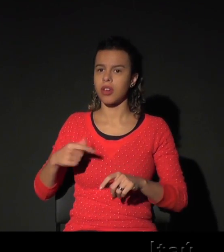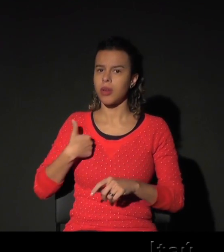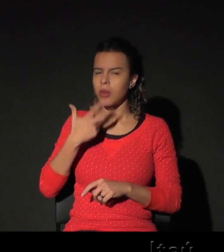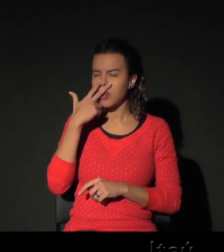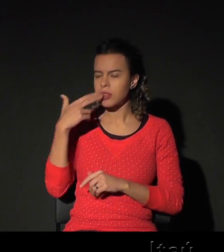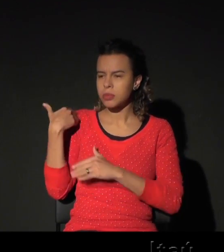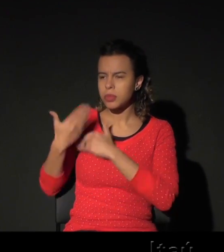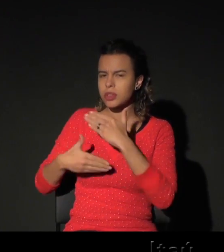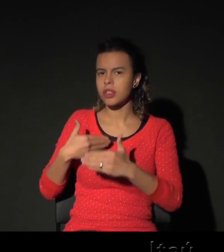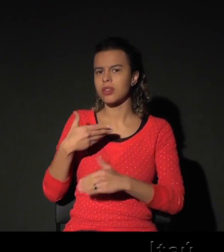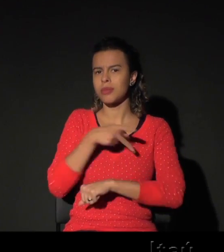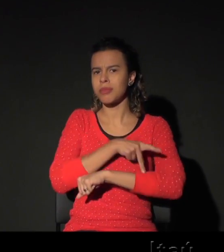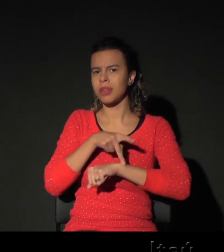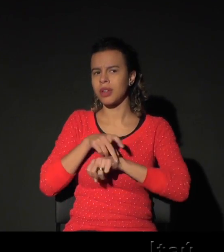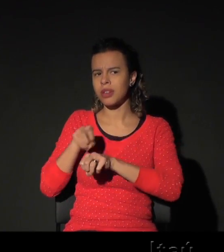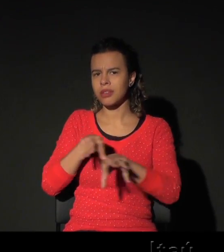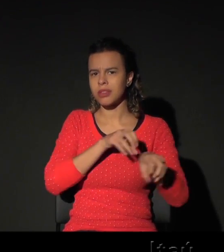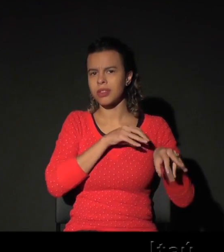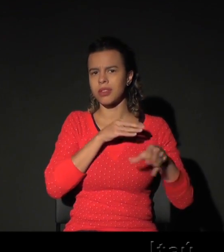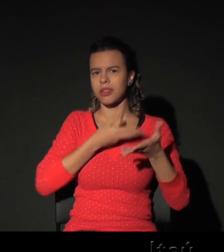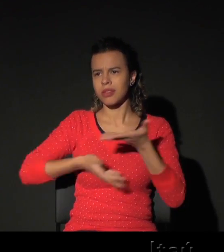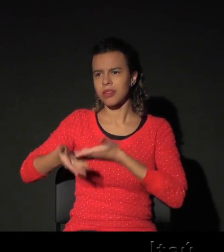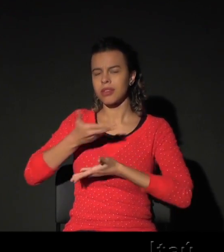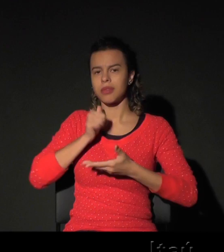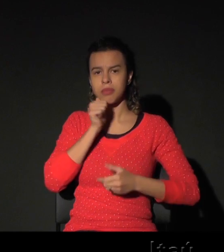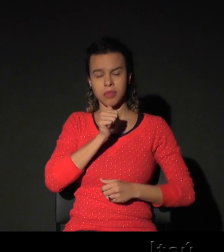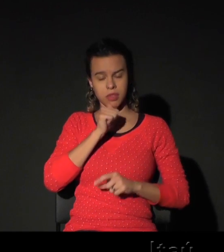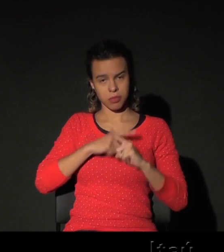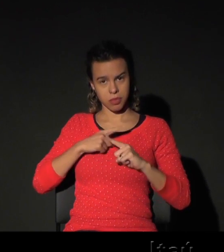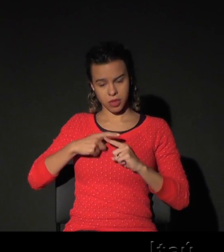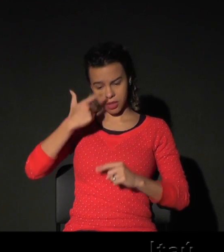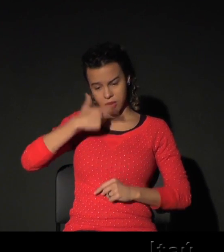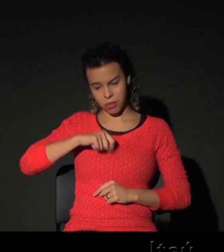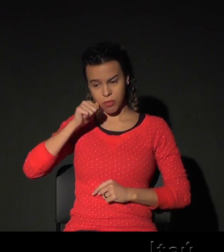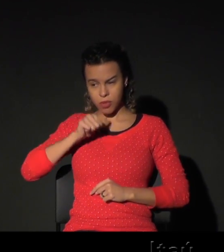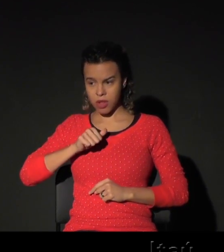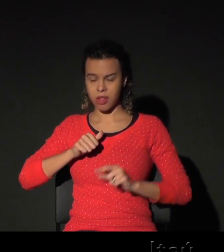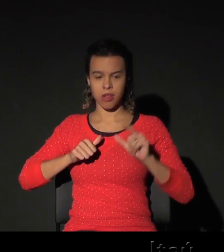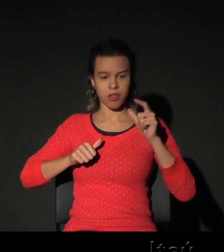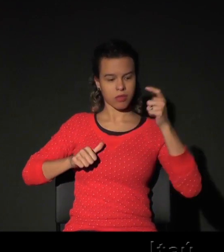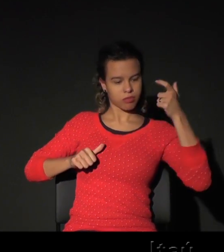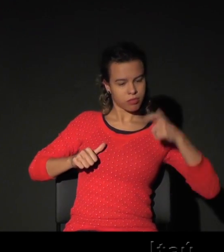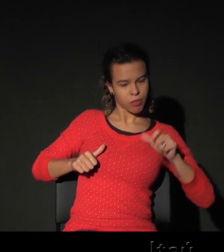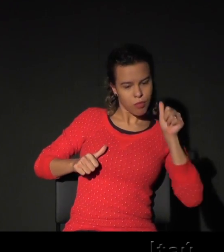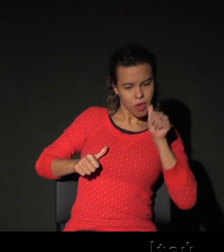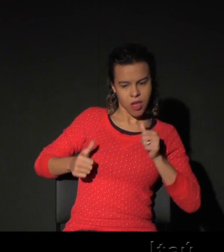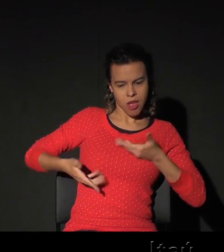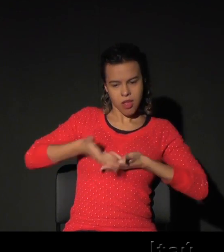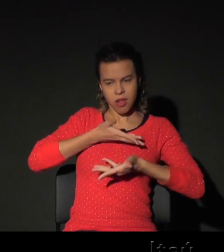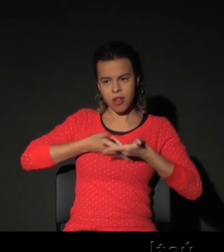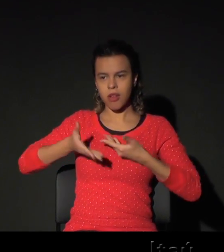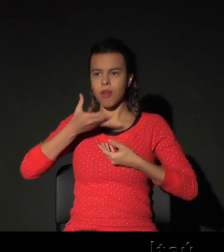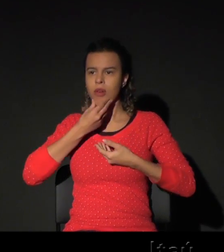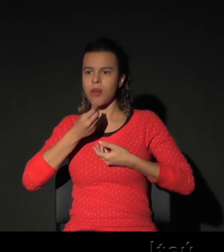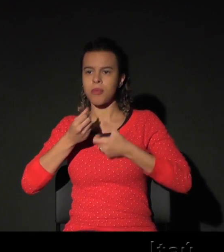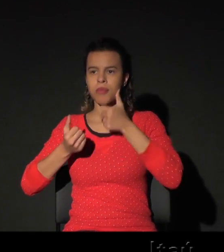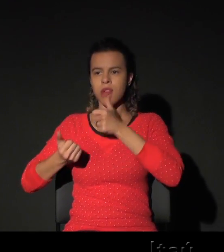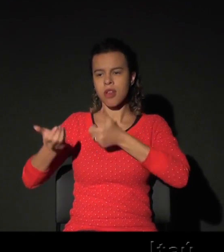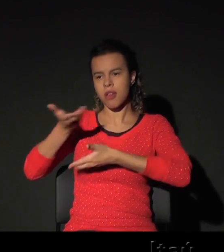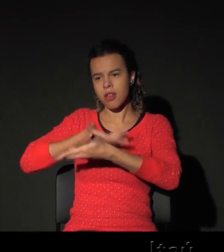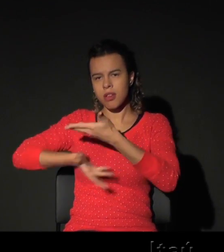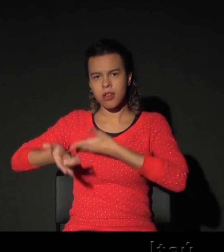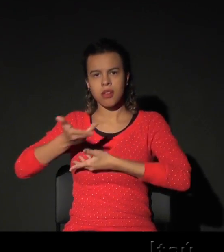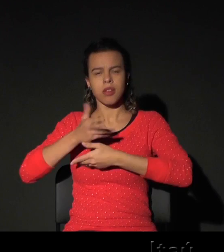Eu acho que a gente num processo pedagógico em relação das mulheres com as mulheres das mulheres com os homens né né entre a a as